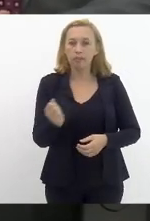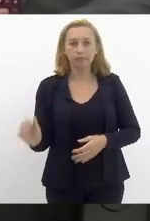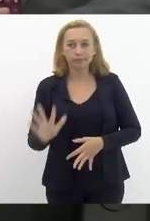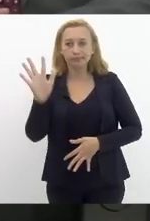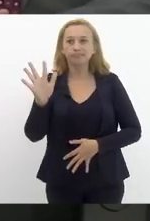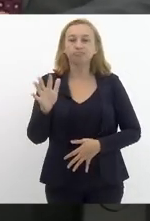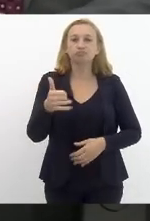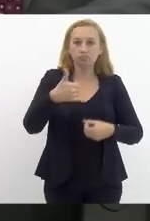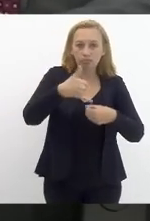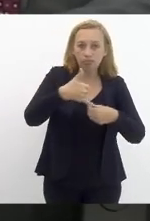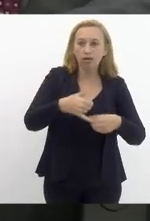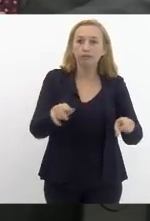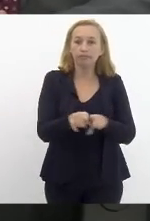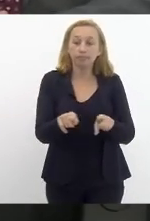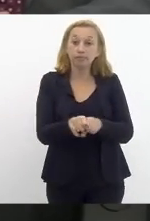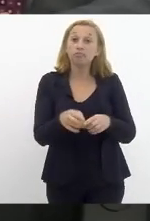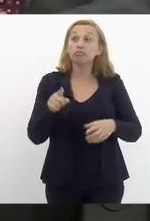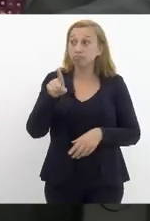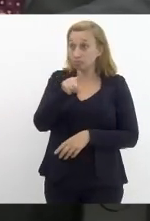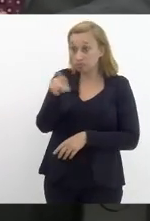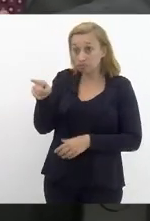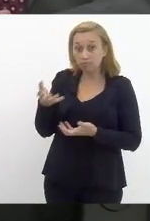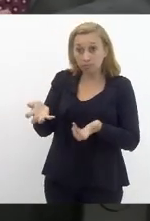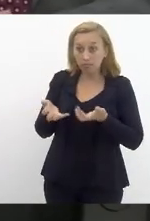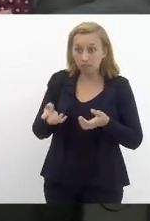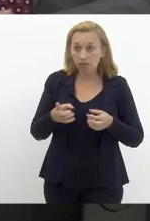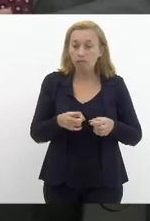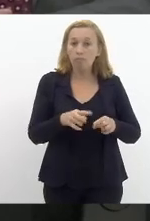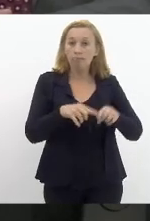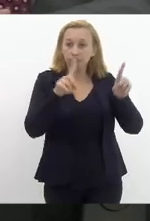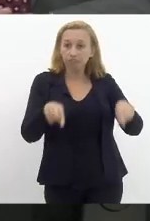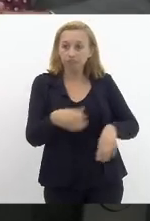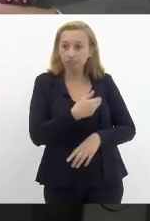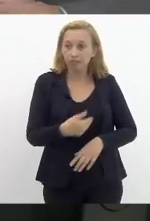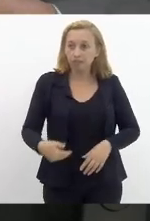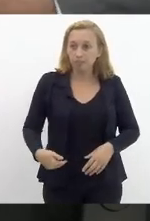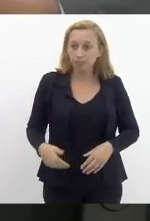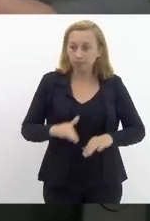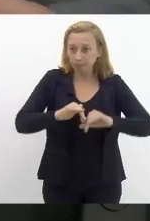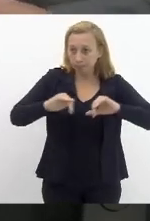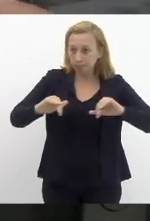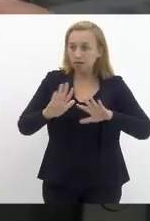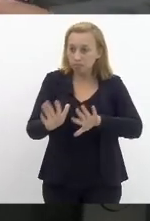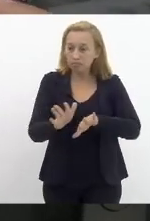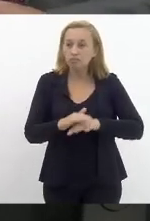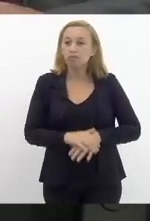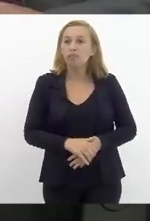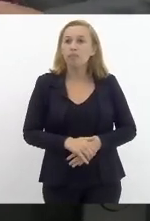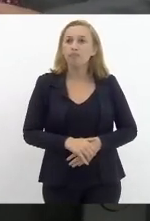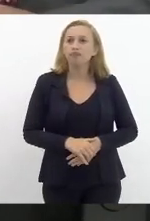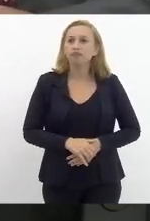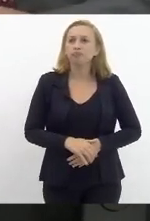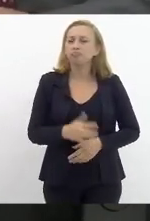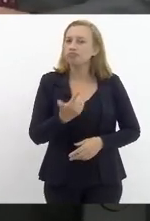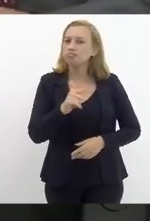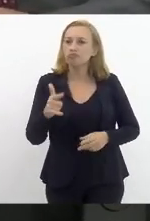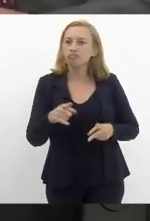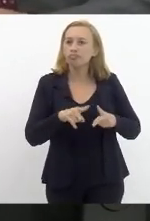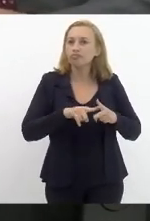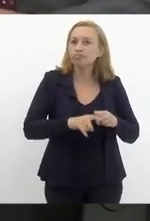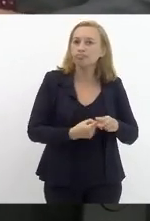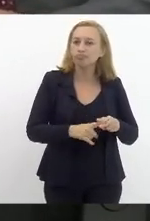Gasolina e tudo. Eles queriam que os servidores ficassem, agora isso já avançou, sem a correção